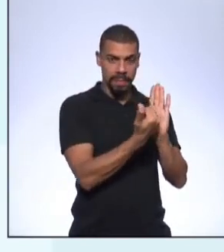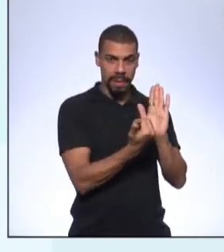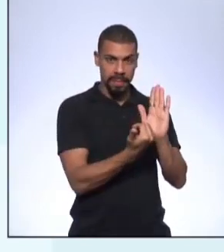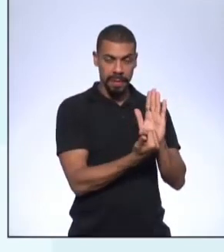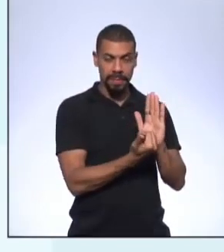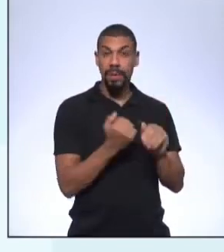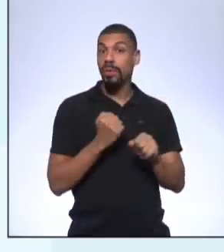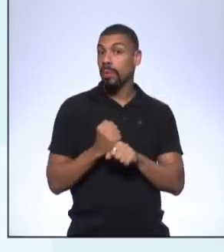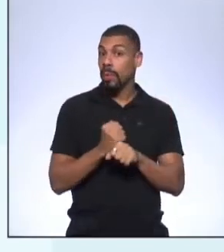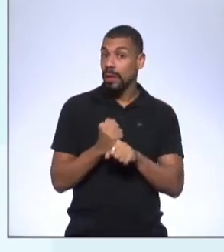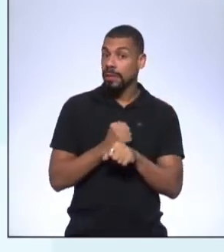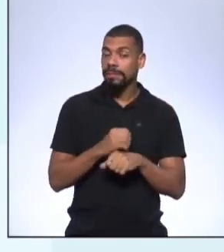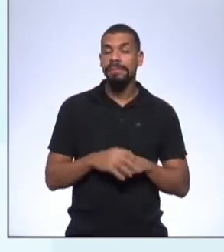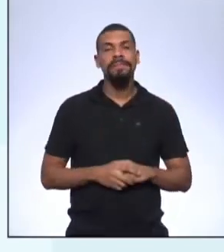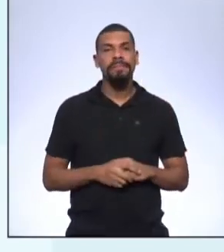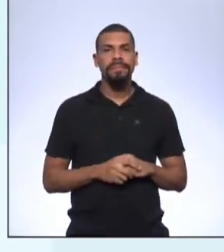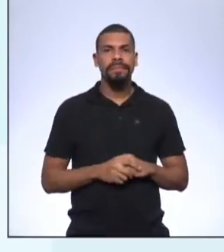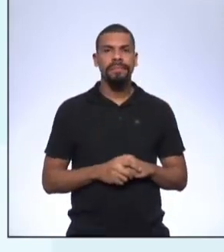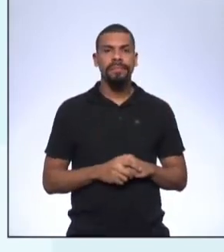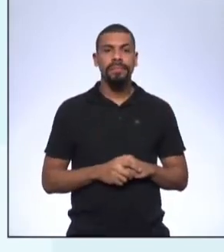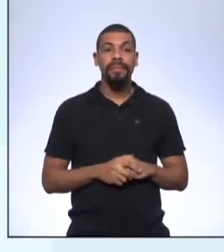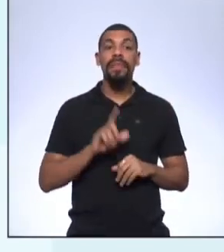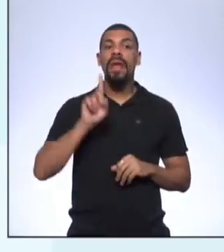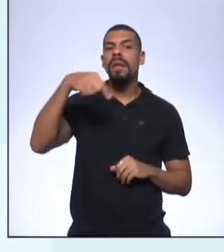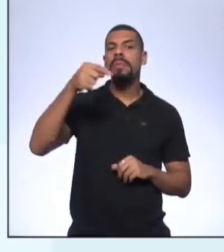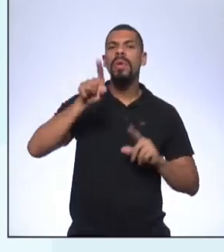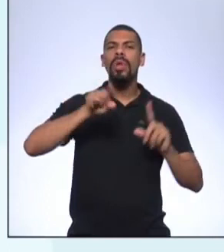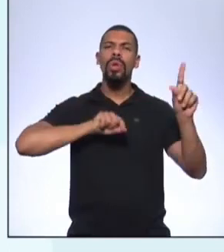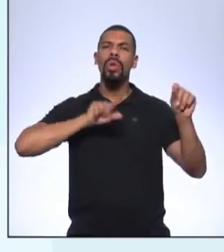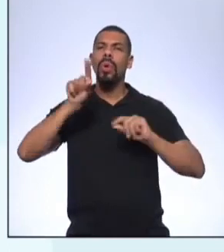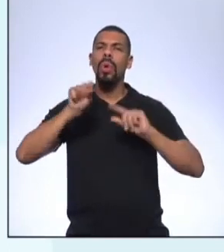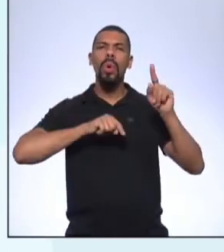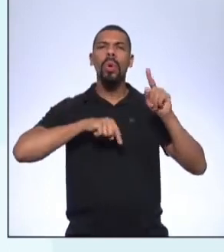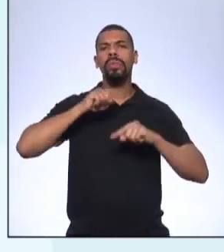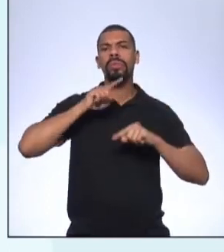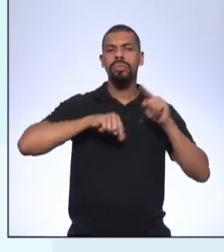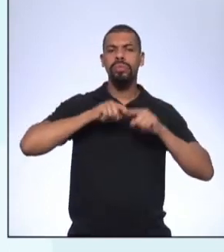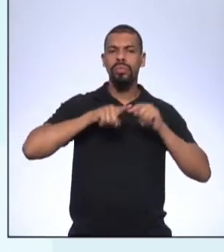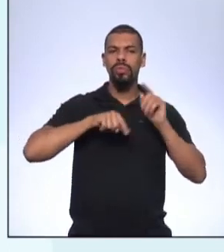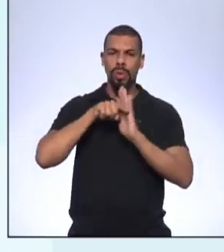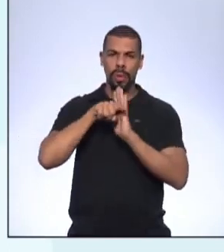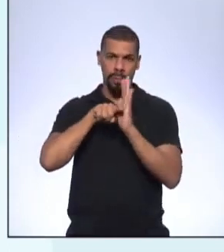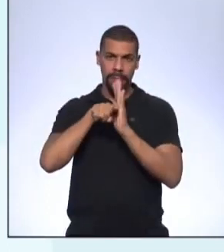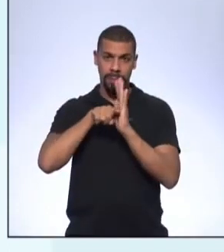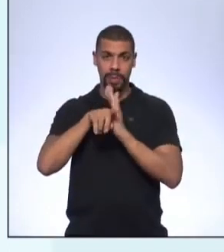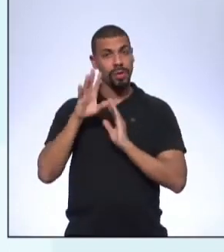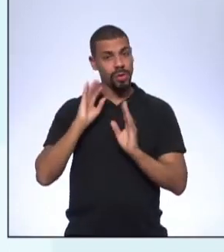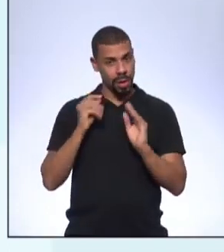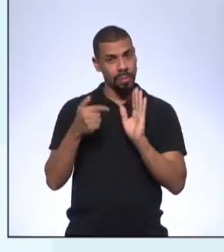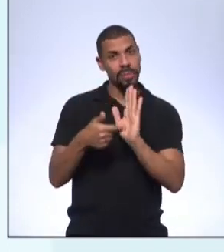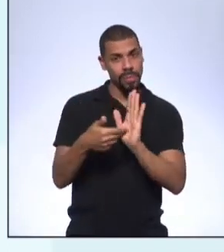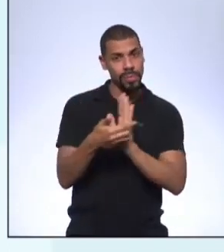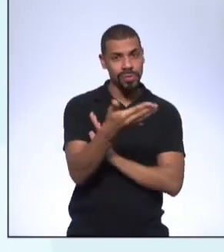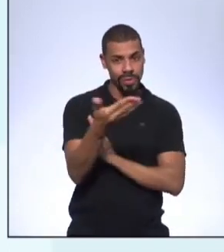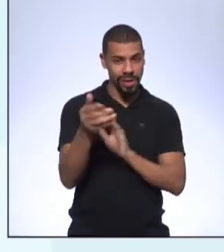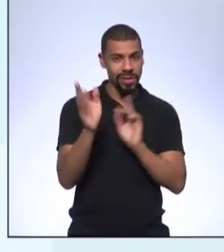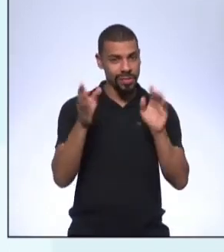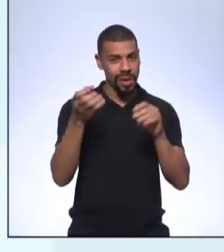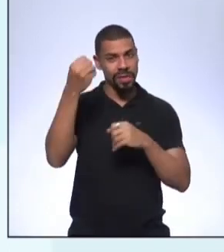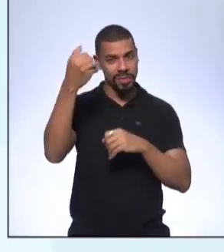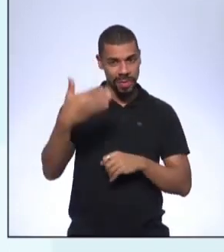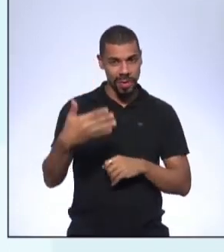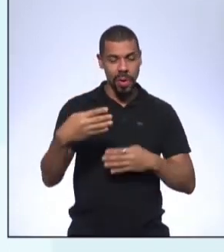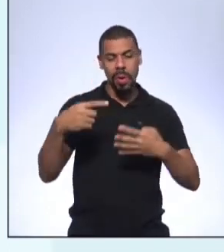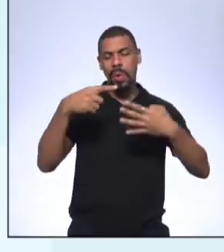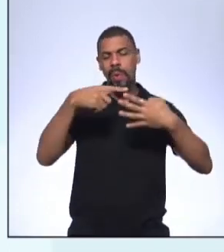cronologia, tá? E escolham um objeto de pesquisa. Essa parte vocês não vão precisar fazer porque eu já fiz. O objeto de pesquisa são